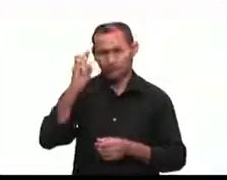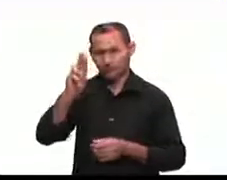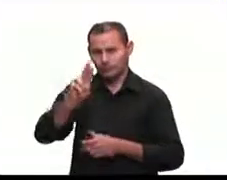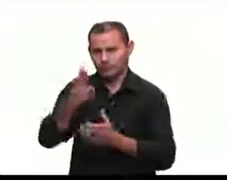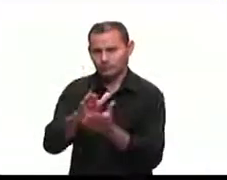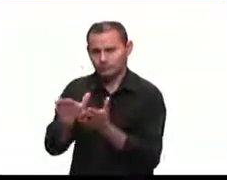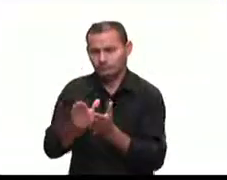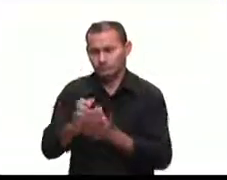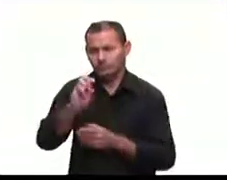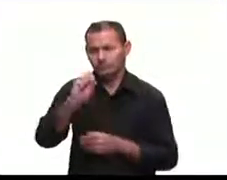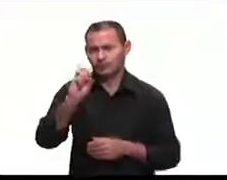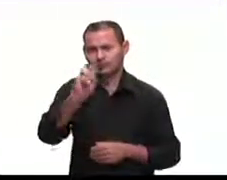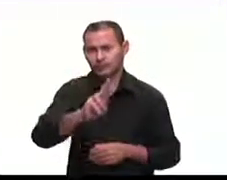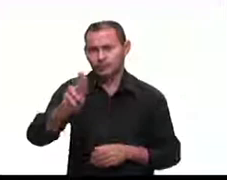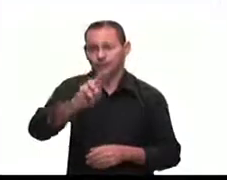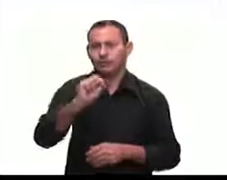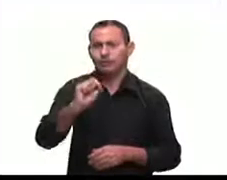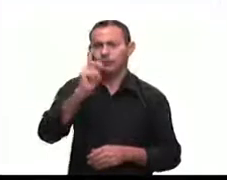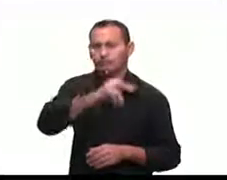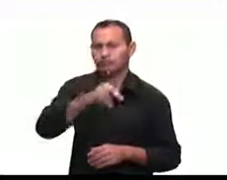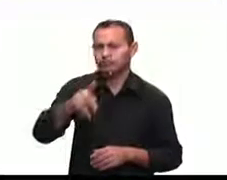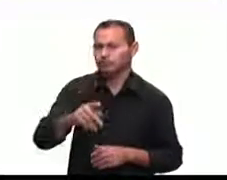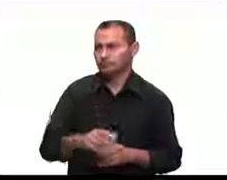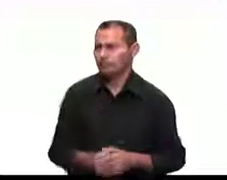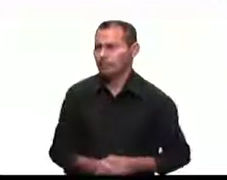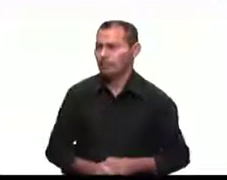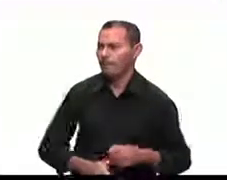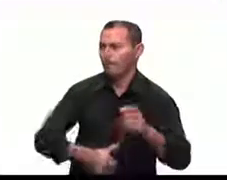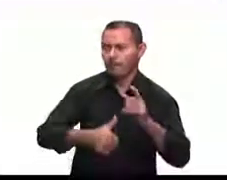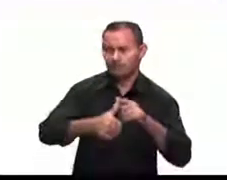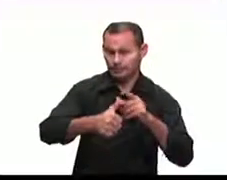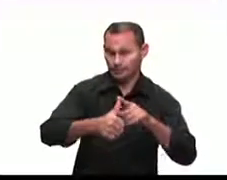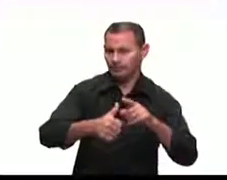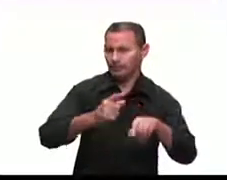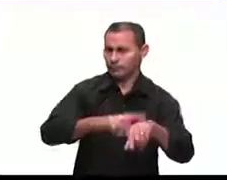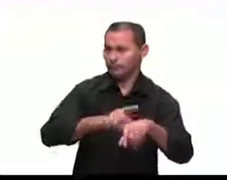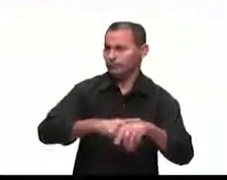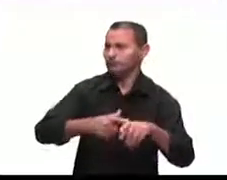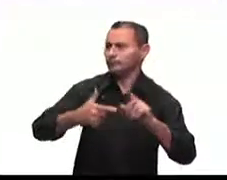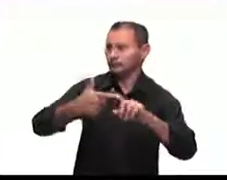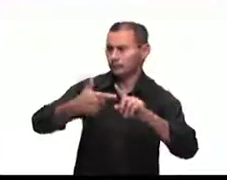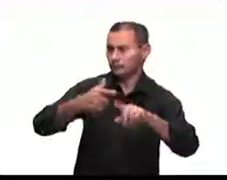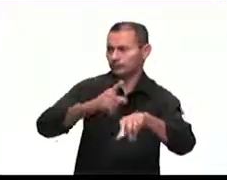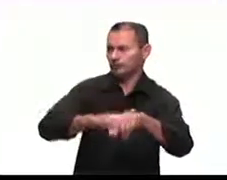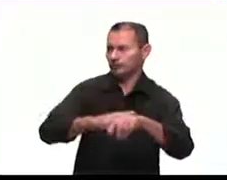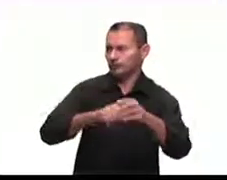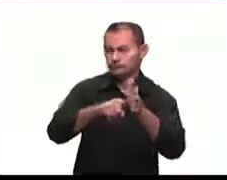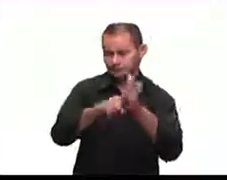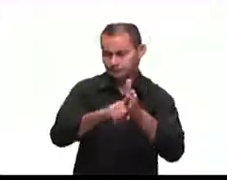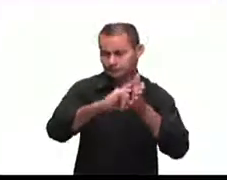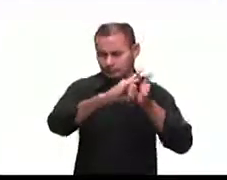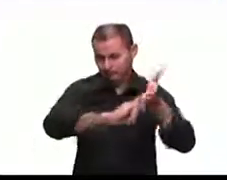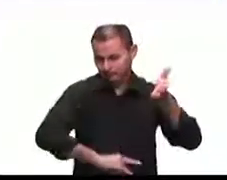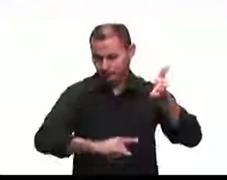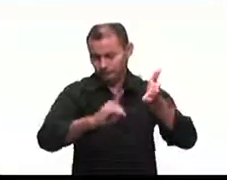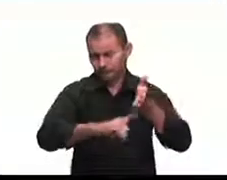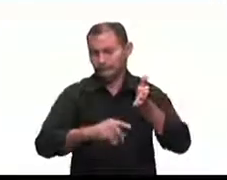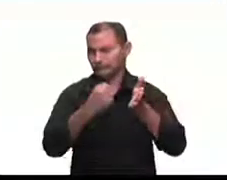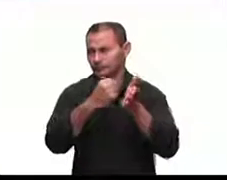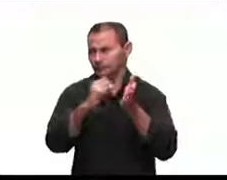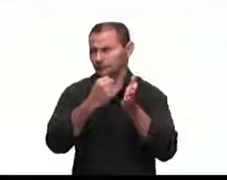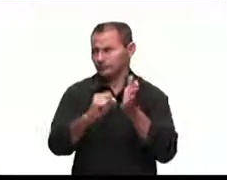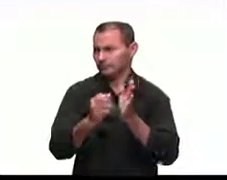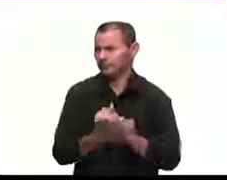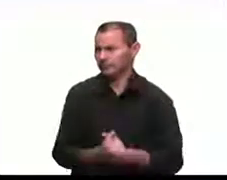né? Consumidor aqui, o professor. E aí, o segundo momento, então, questionário, ele vem com as perguntas